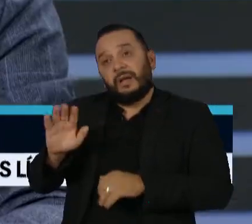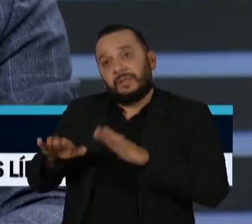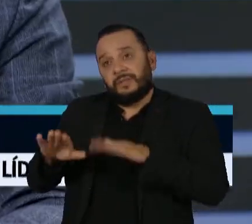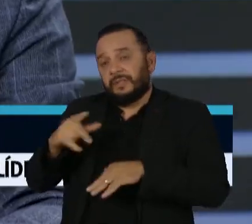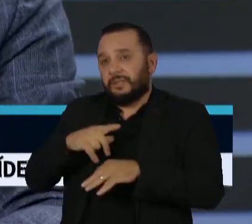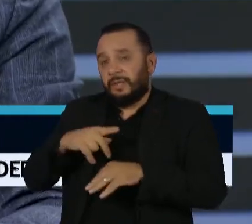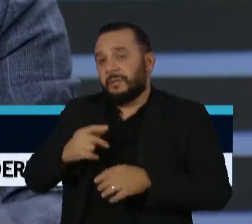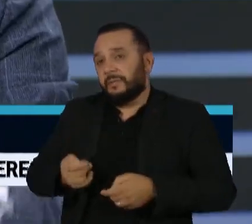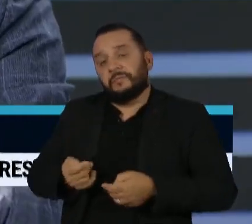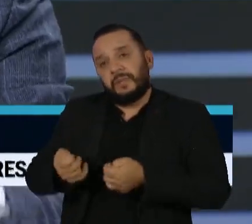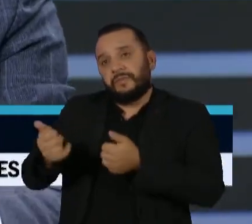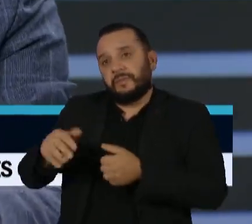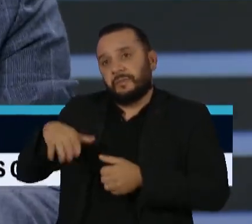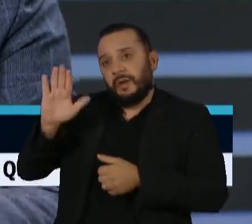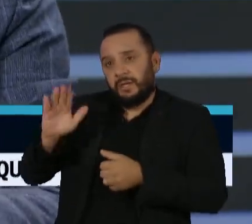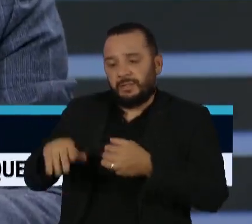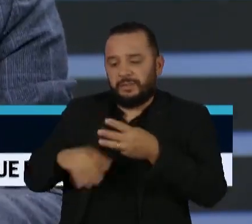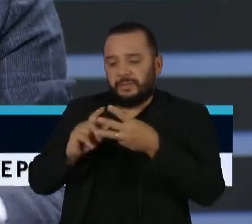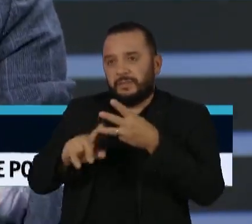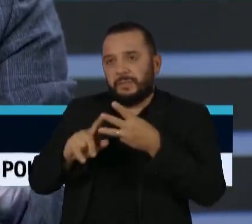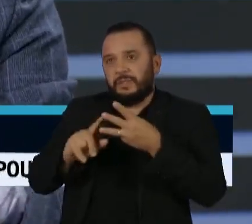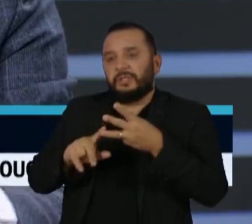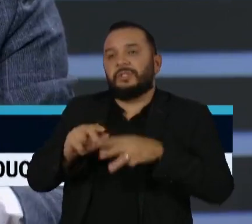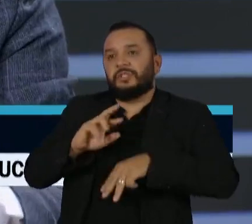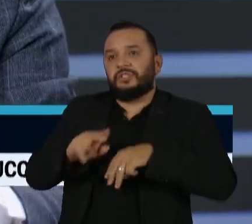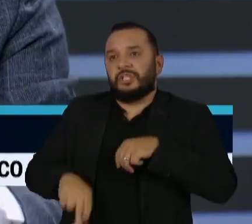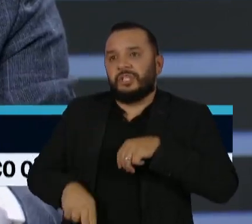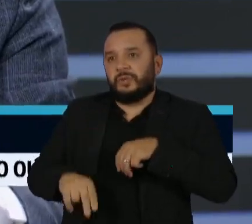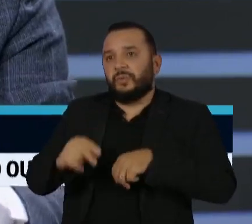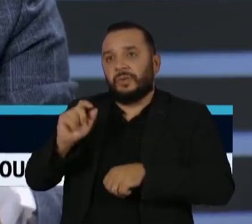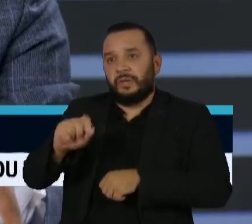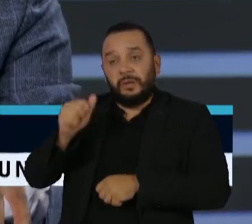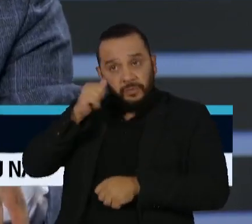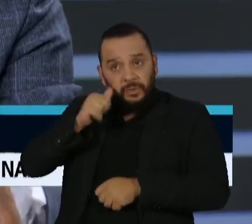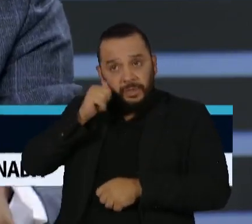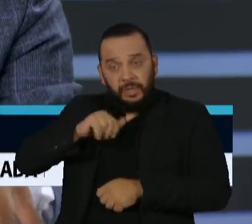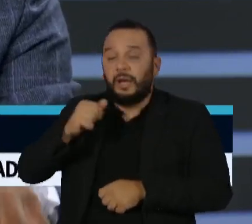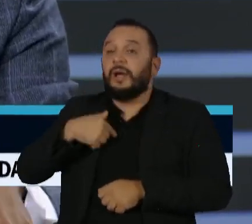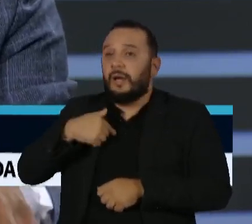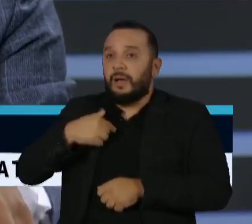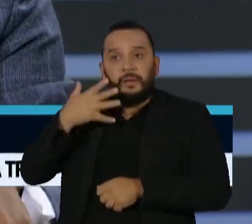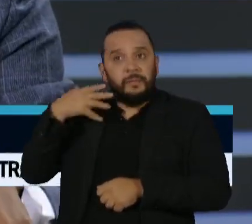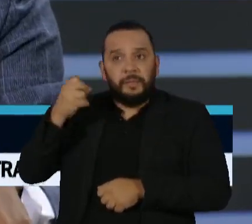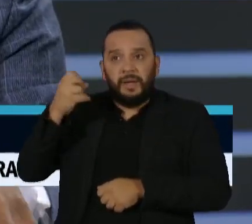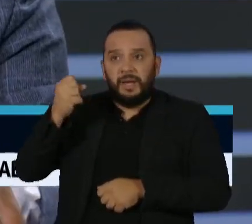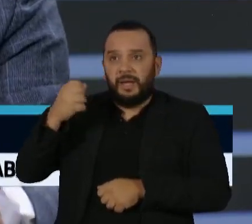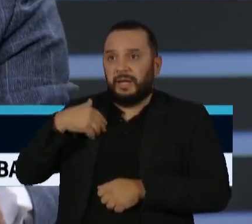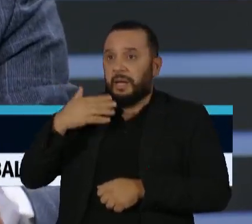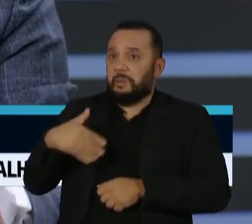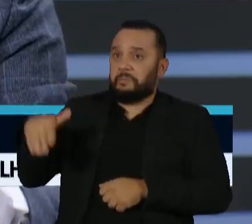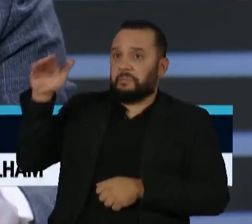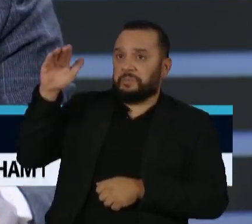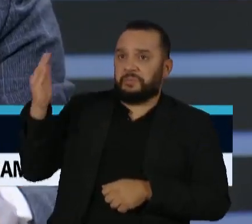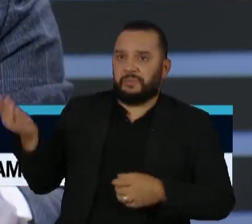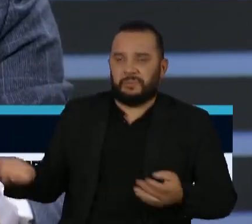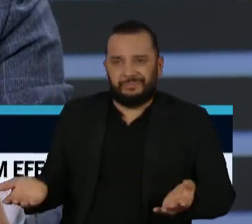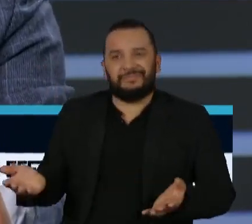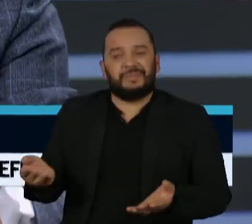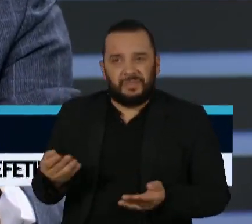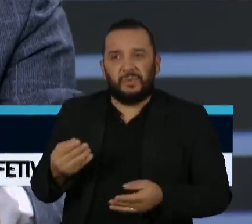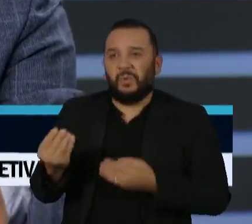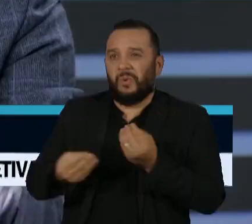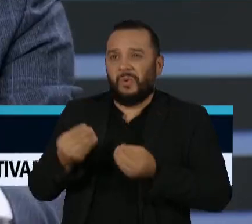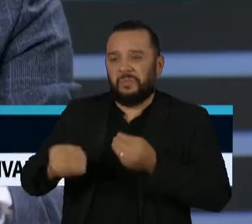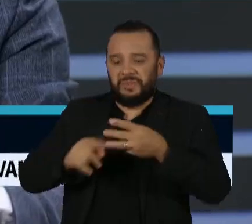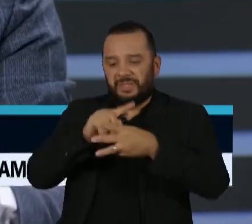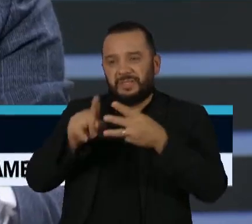viveu, e o gênero, a mulher branca primeiro. Então é importante a gente observar como esses três elementos funcionam na sociedade brasileira e